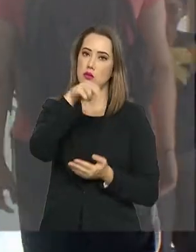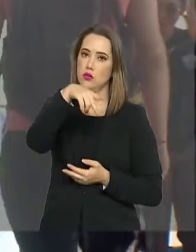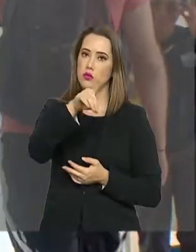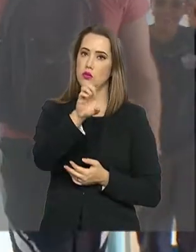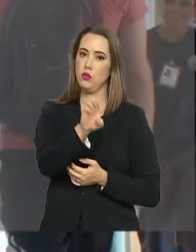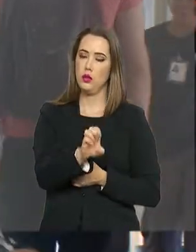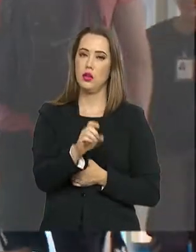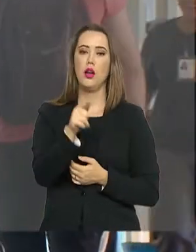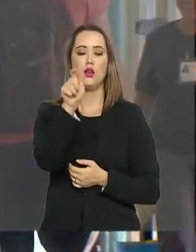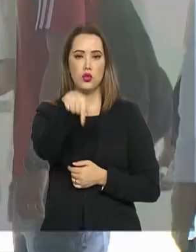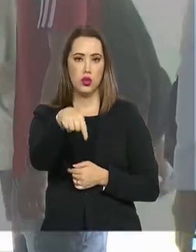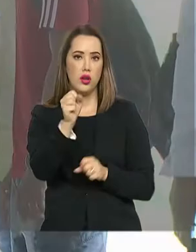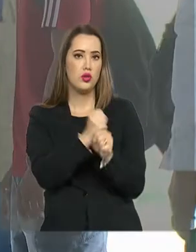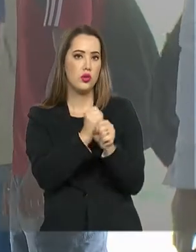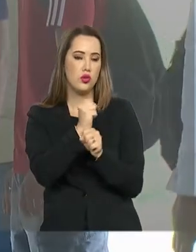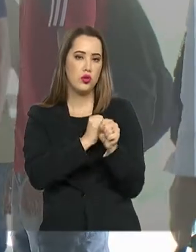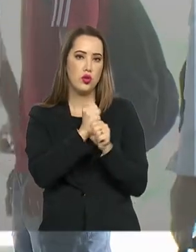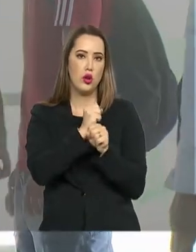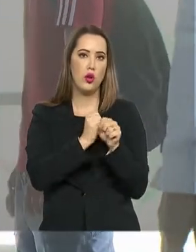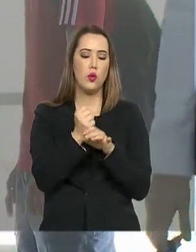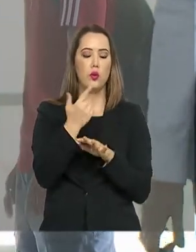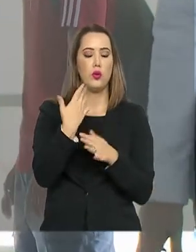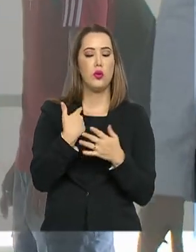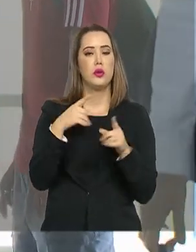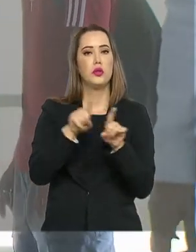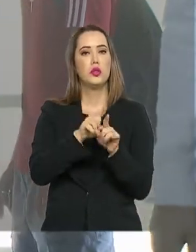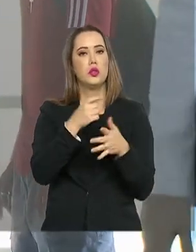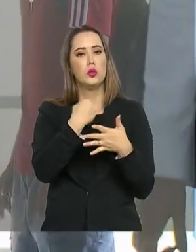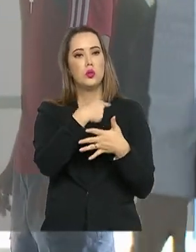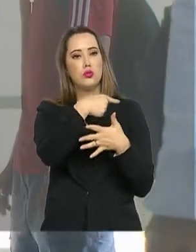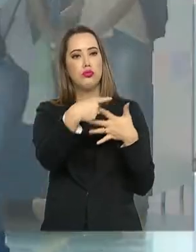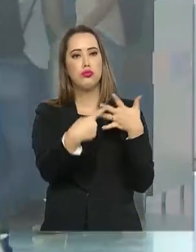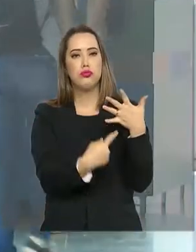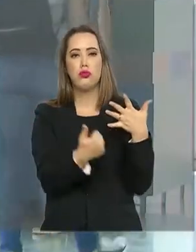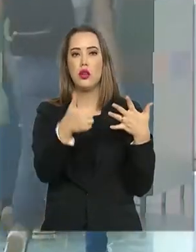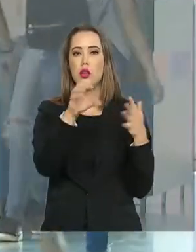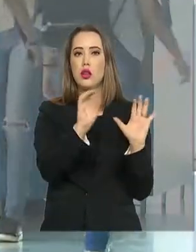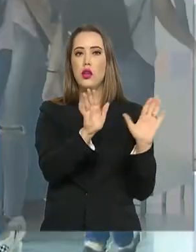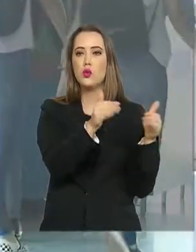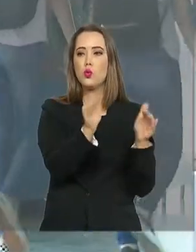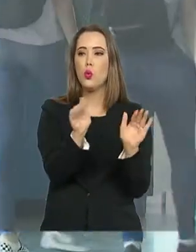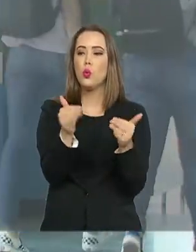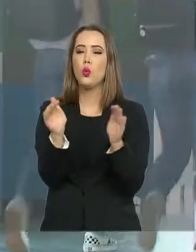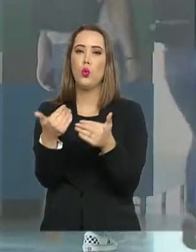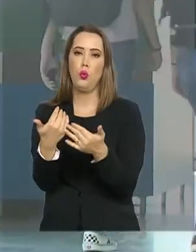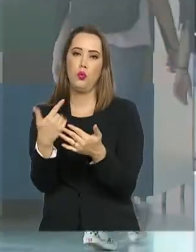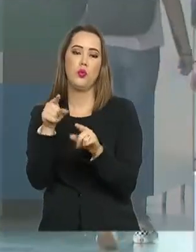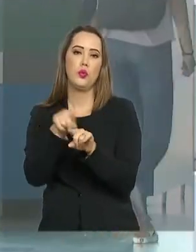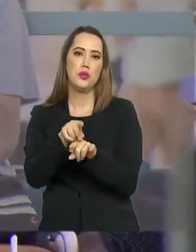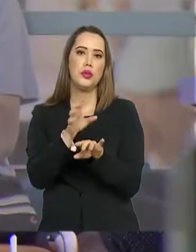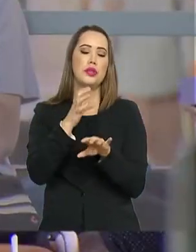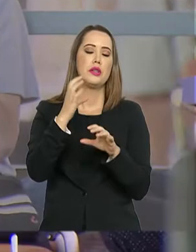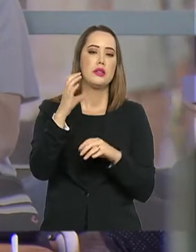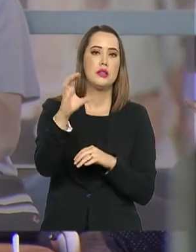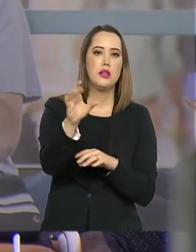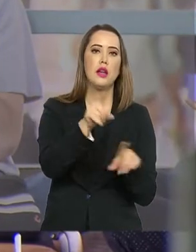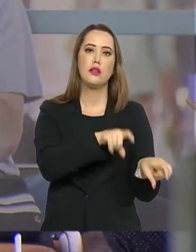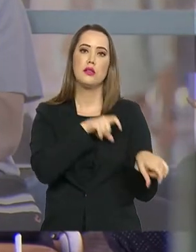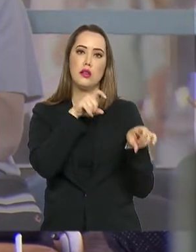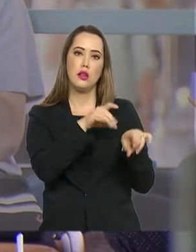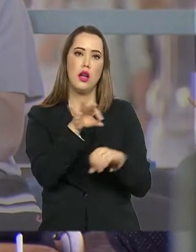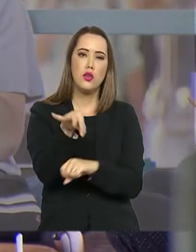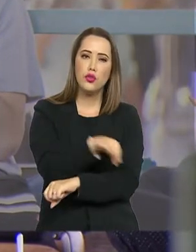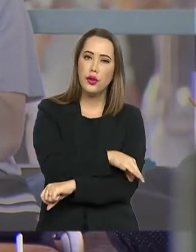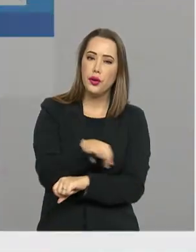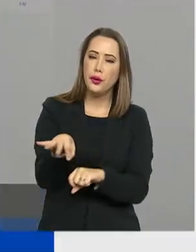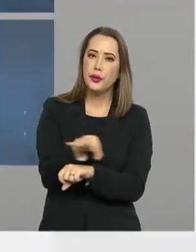obrigatório para quem está concluindo o ensino superior em 10 áreas do conhecimento, como ciências agrárias, da saúde, engenharias e